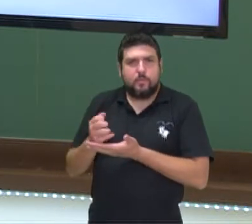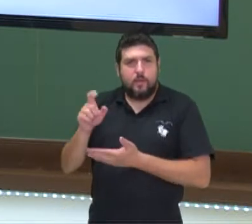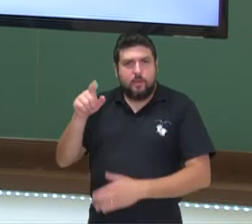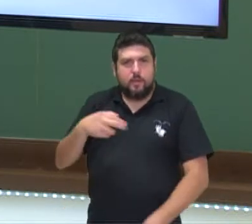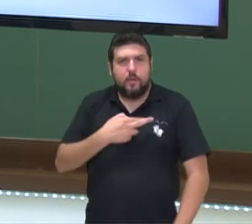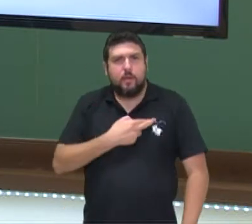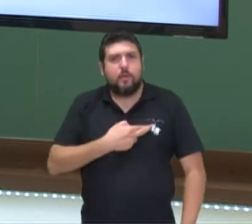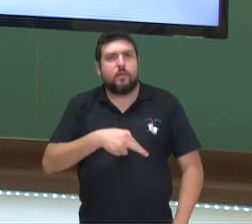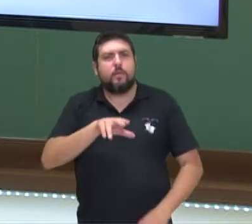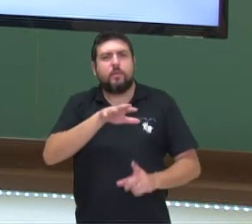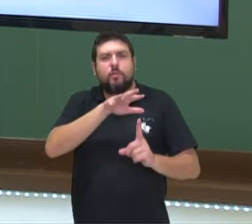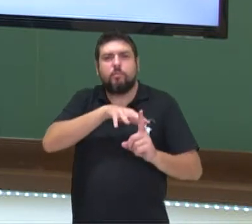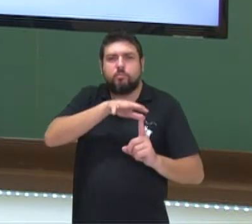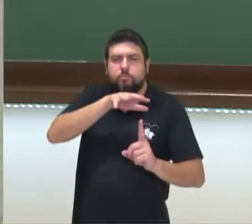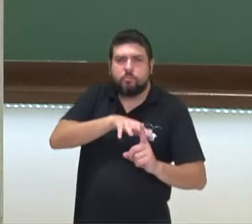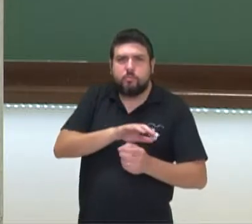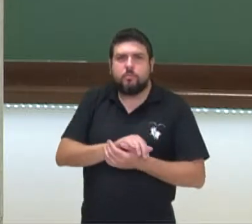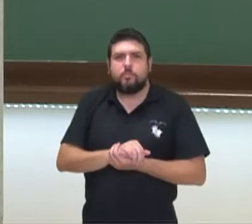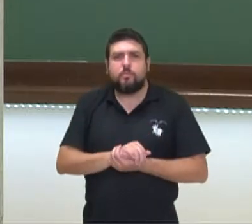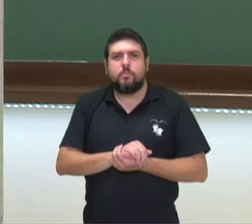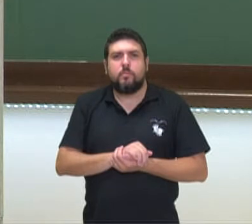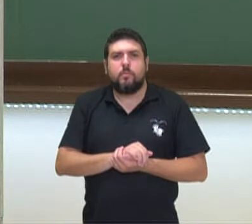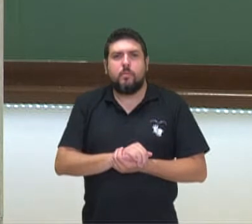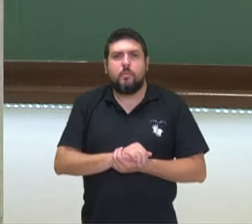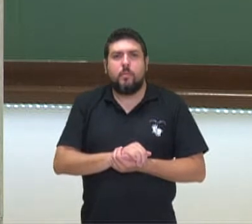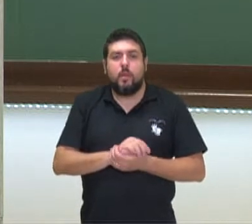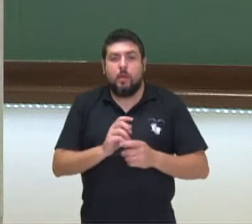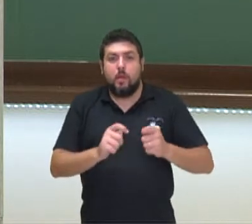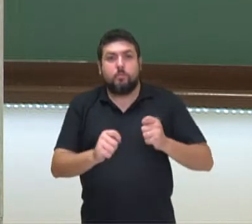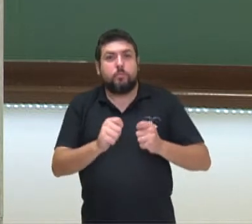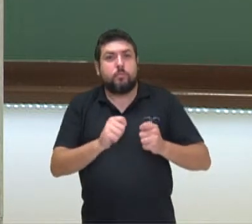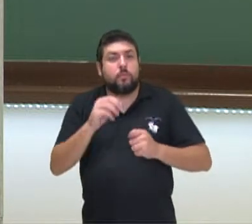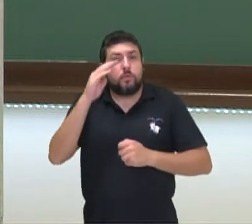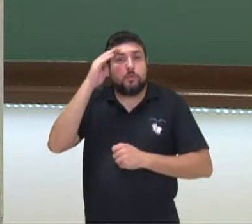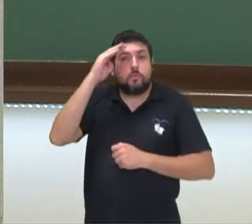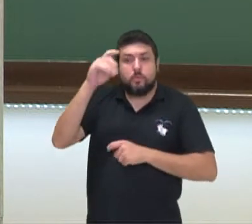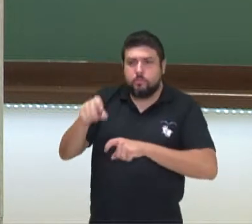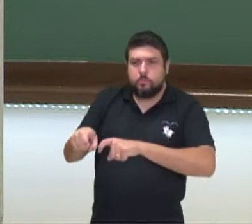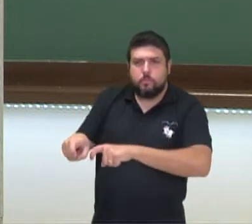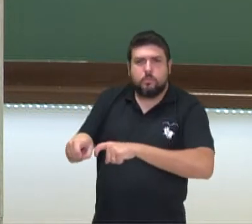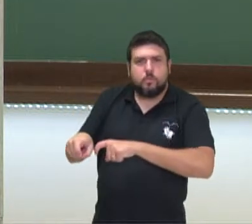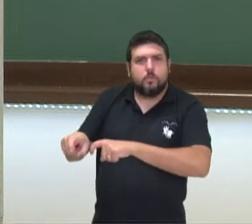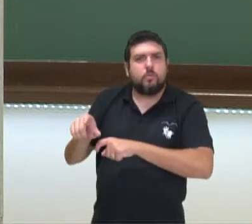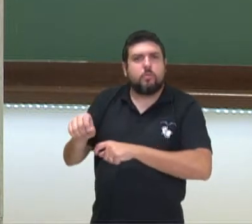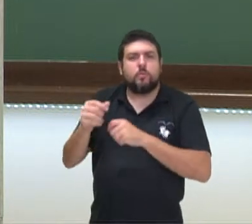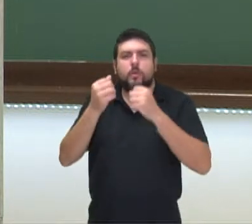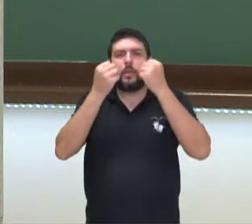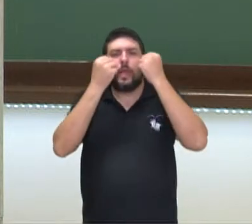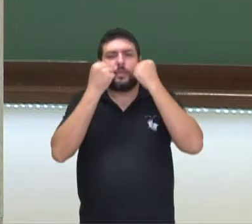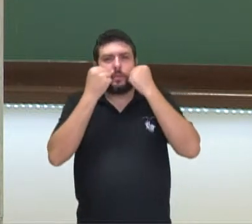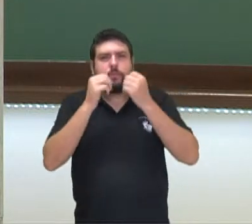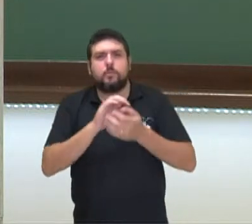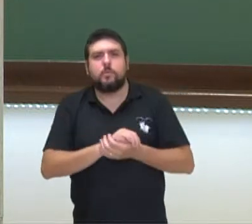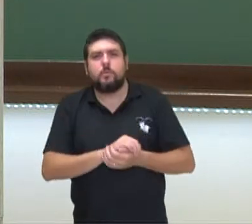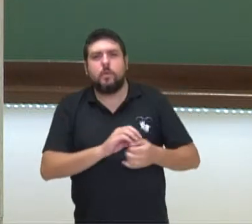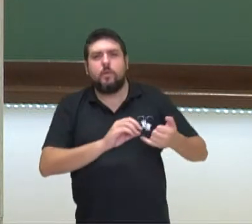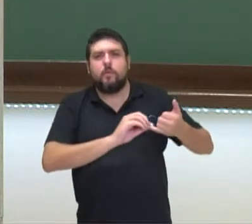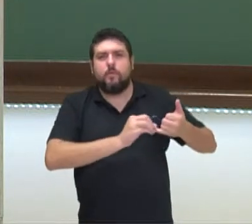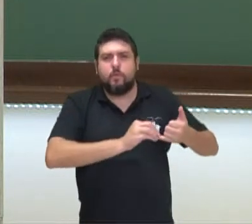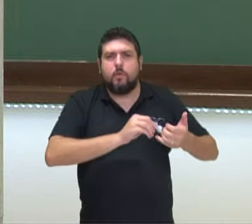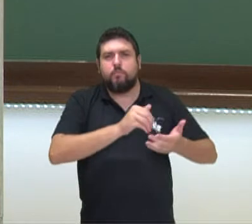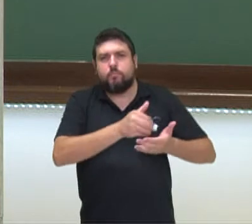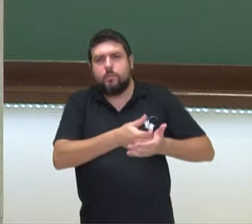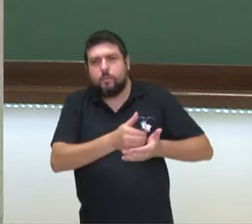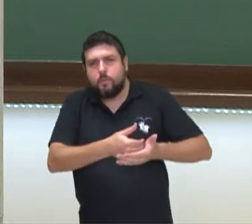era a base da economia maia, principalmente a produção do milho. Além do milho, feijão, abacate,